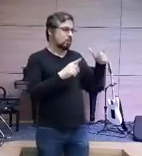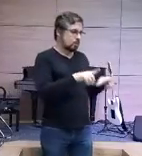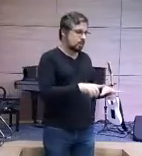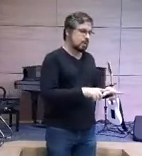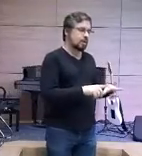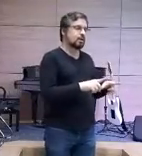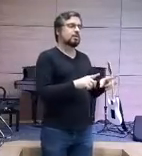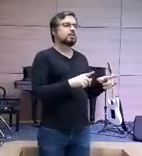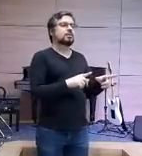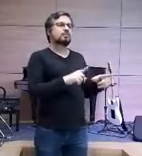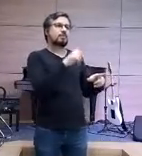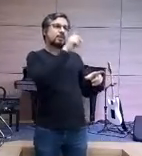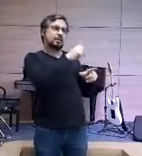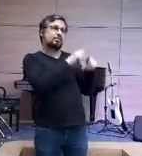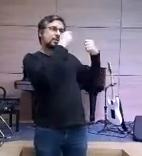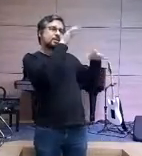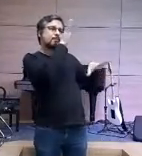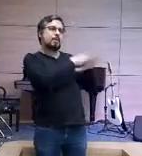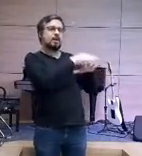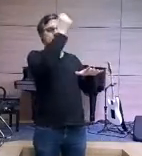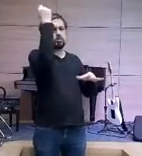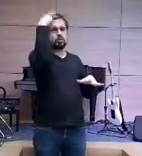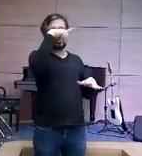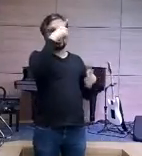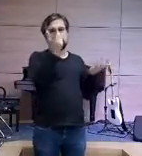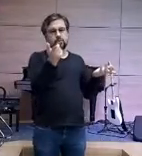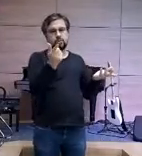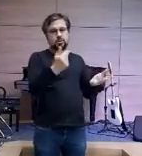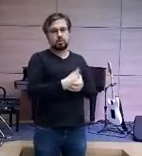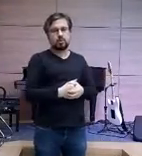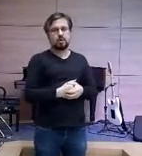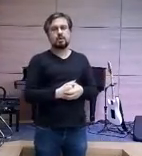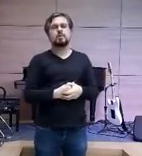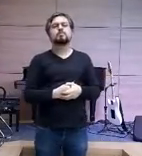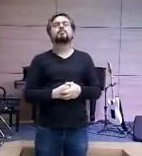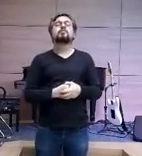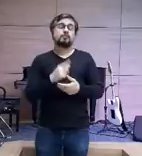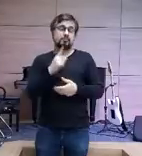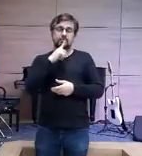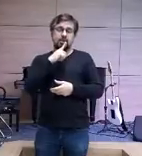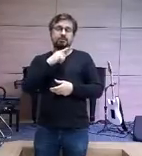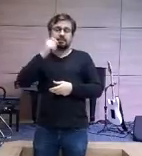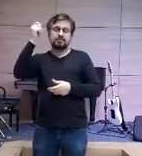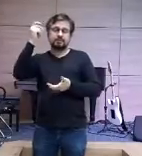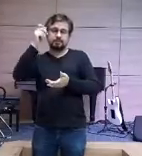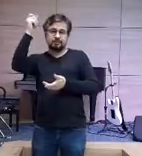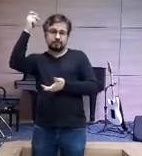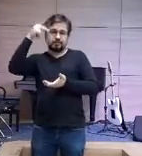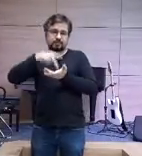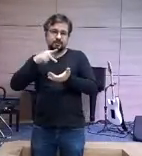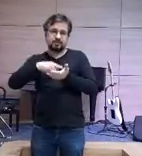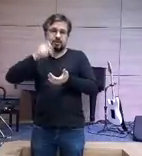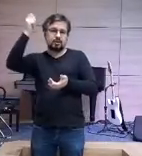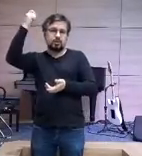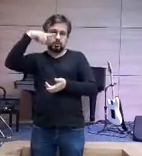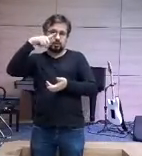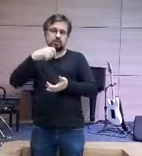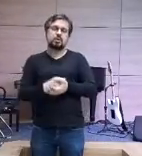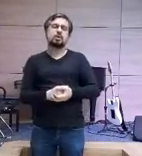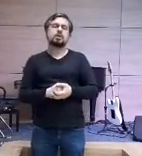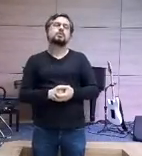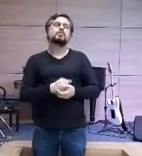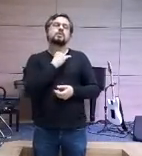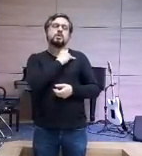outro cômodo Outra área da sua casa que tá precisando de uma luz existe sim a verdadeira luz e João ele